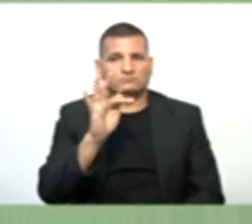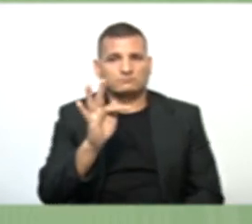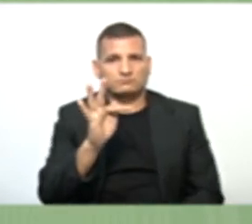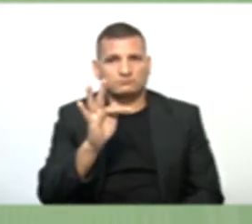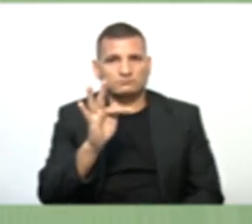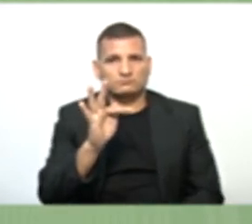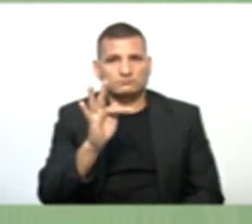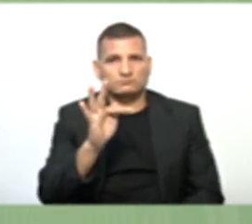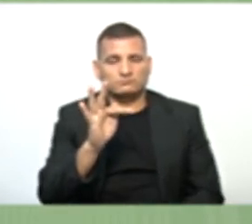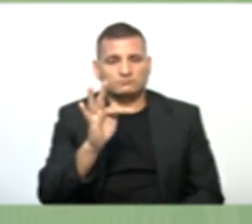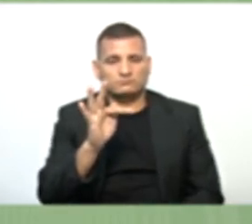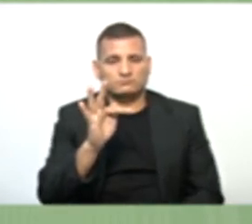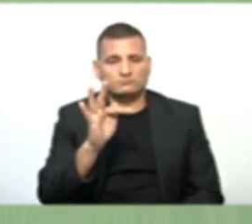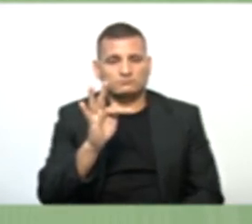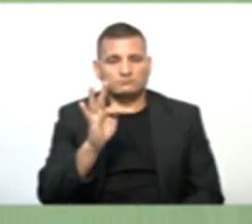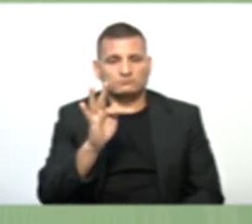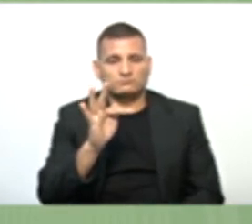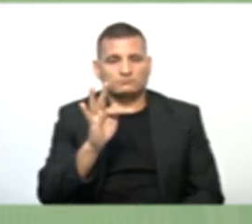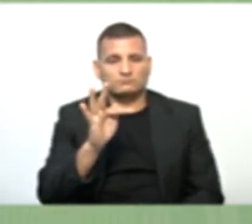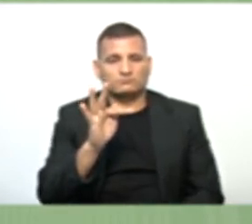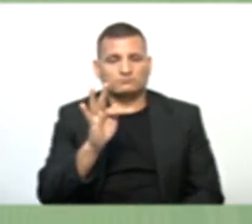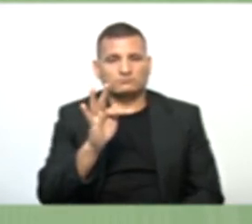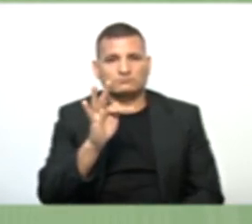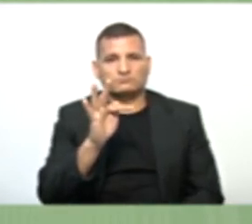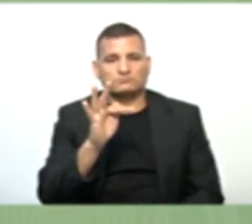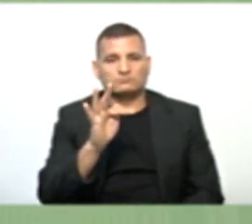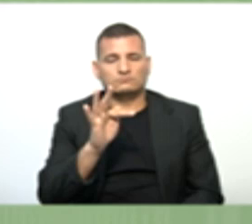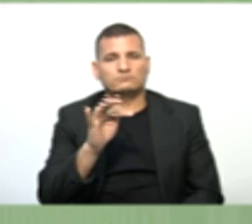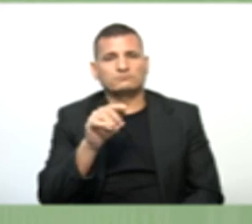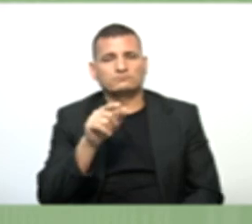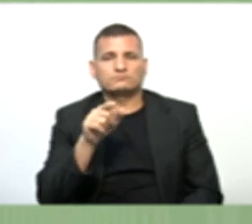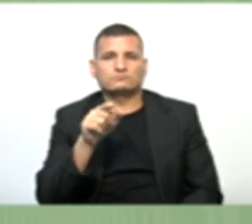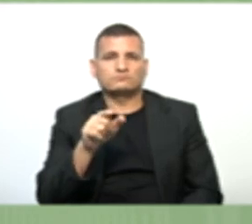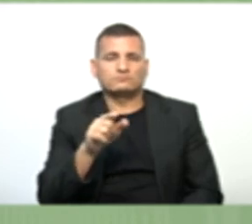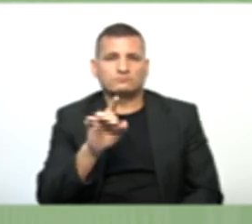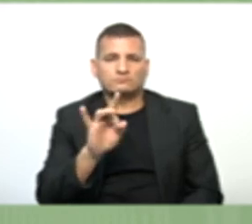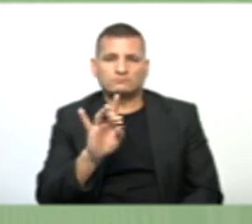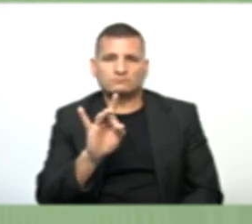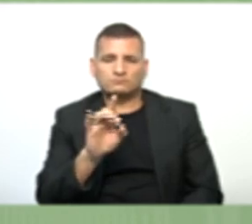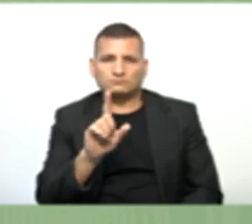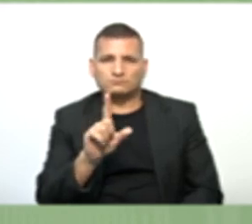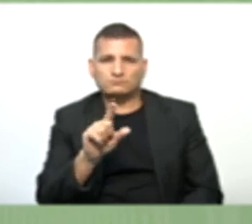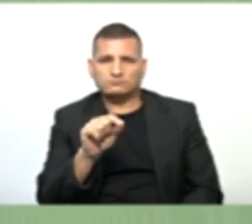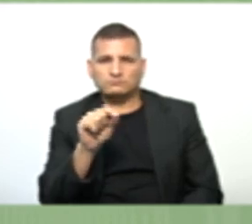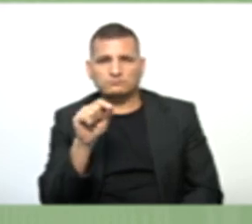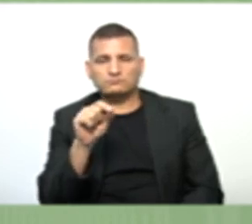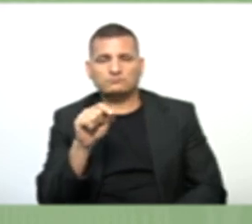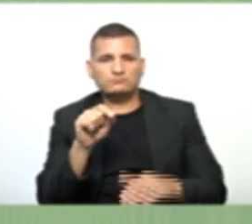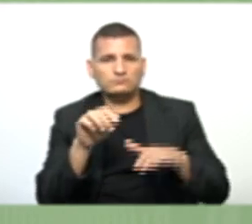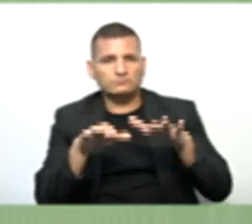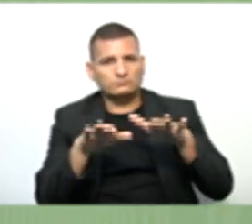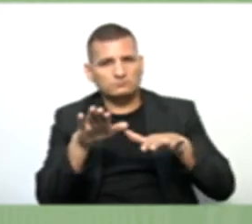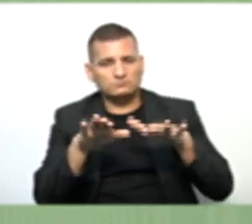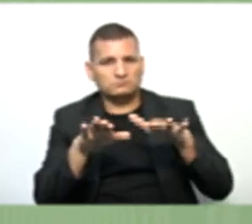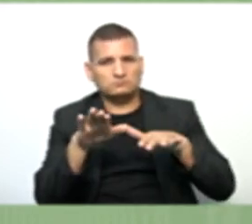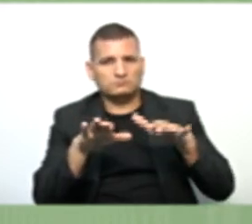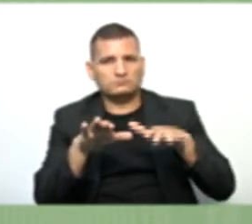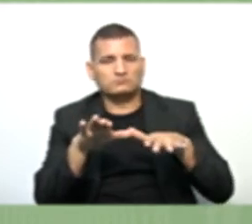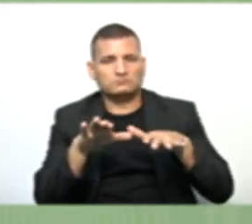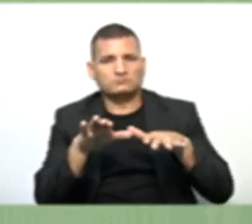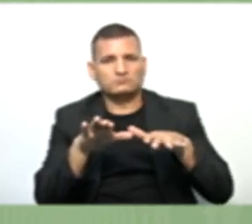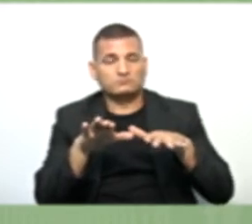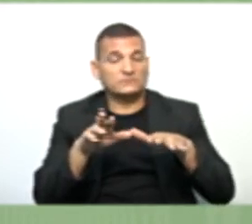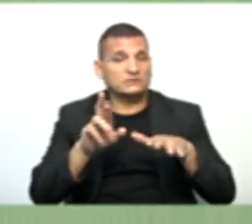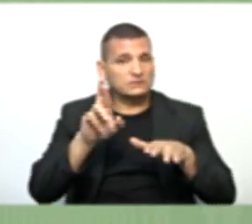opção simples, ele só aparece com a opção da gente, baseado numa condição, executar ou não um comando. Então, por